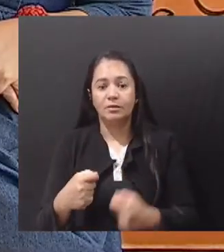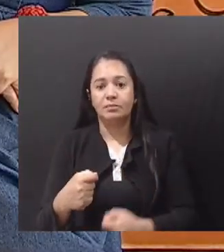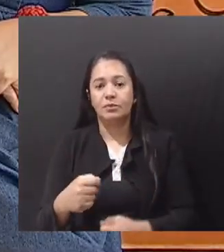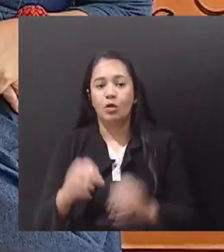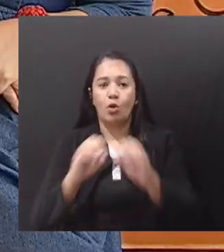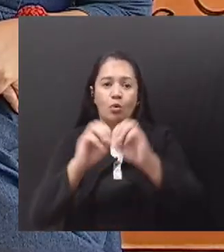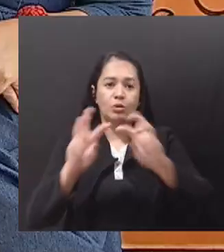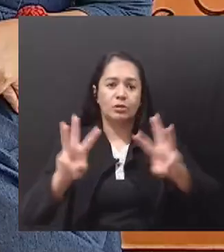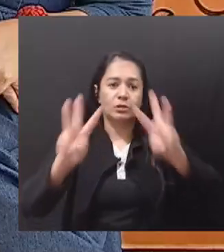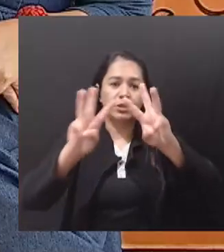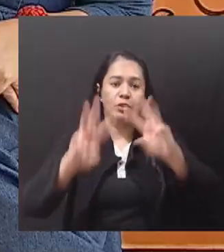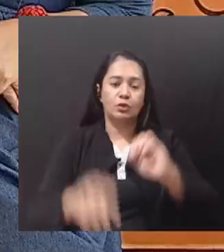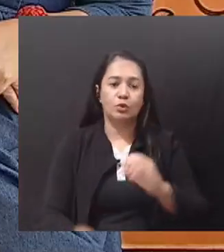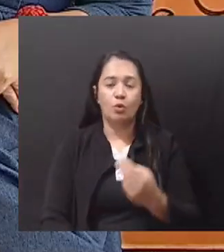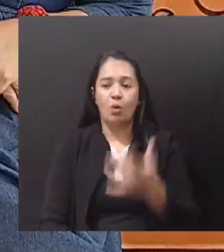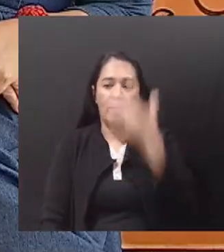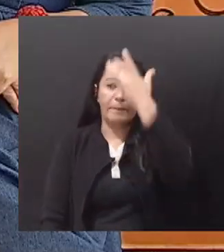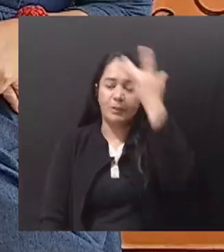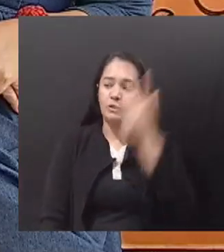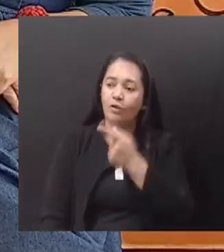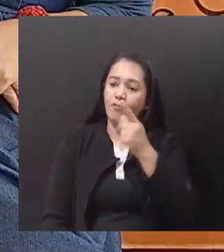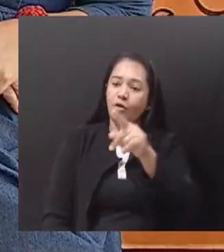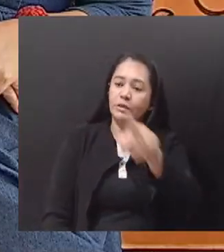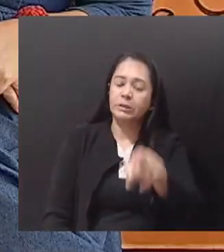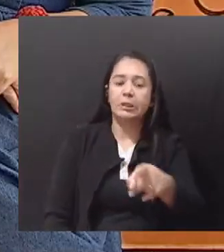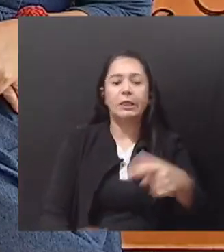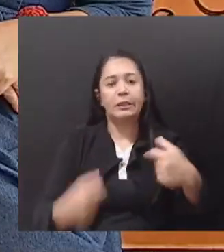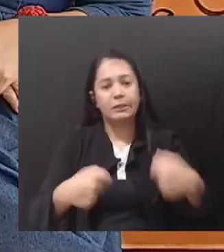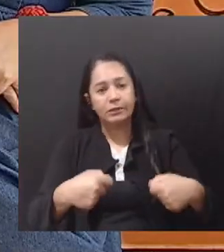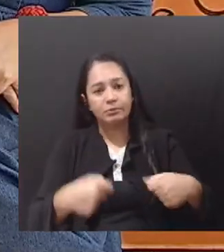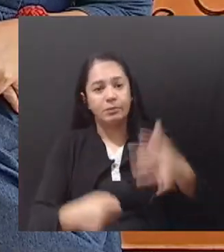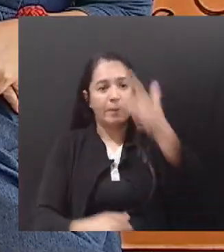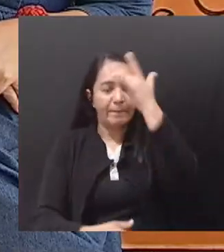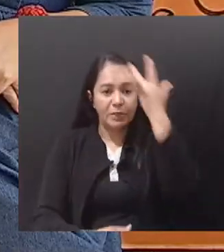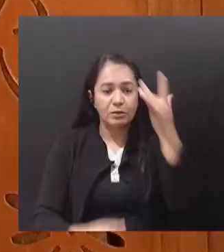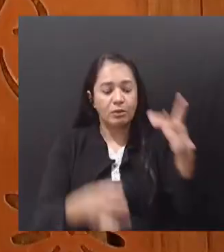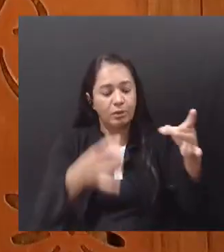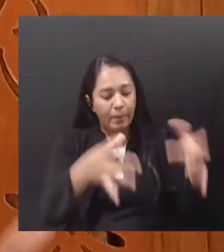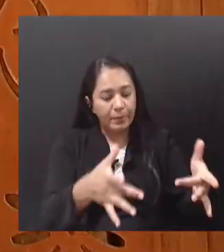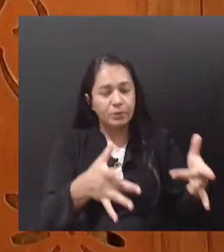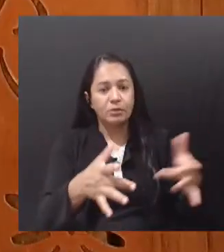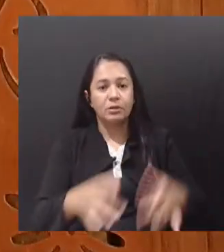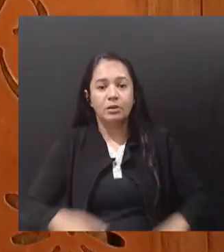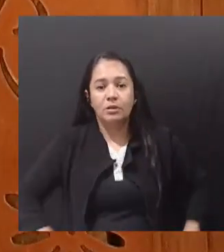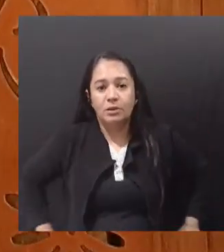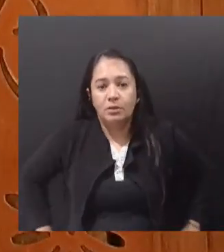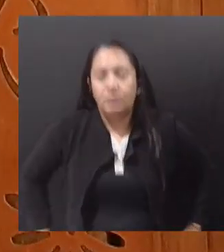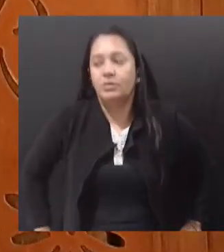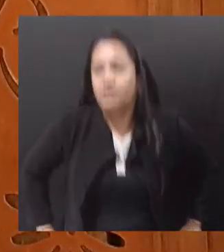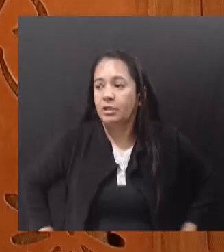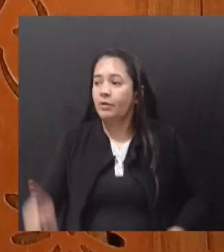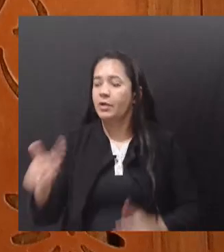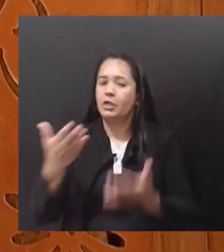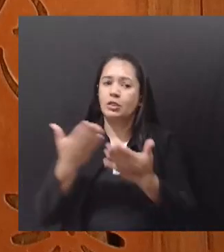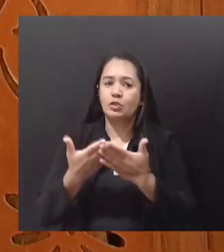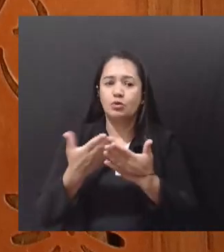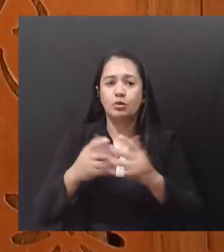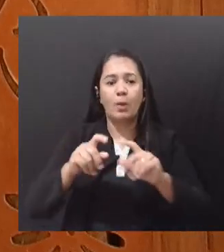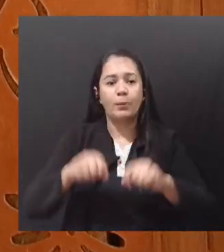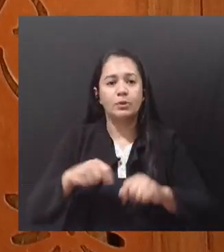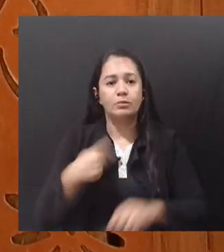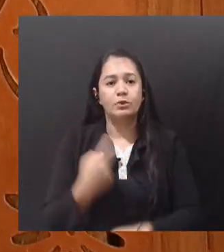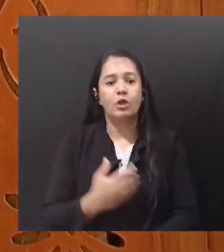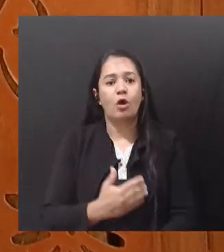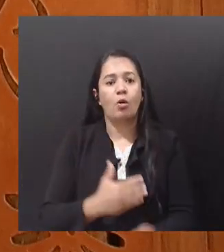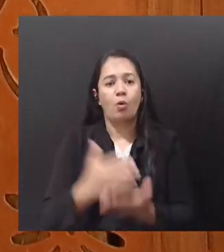que alguém falou que em tal lugar existe pessoas que estão abandonadas. Então o Wagner vai, estuda a possibilidade da gente começar e